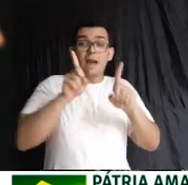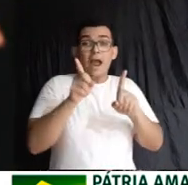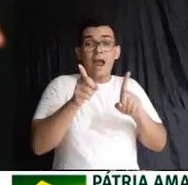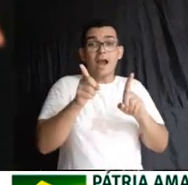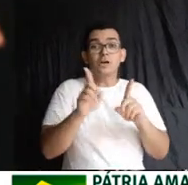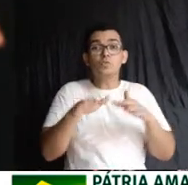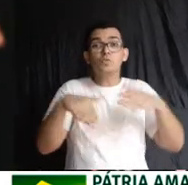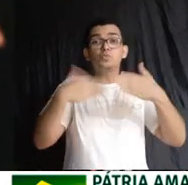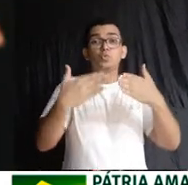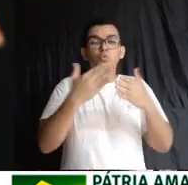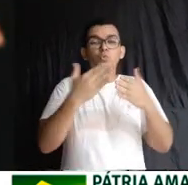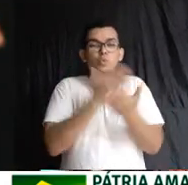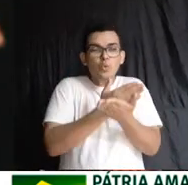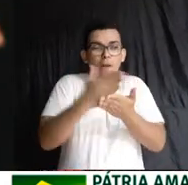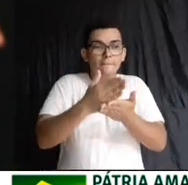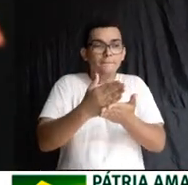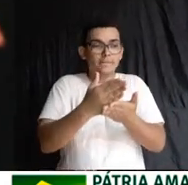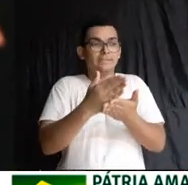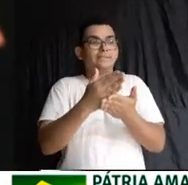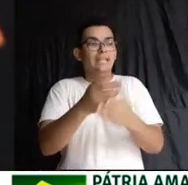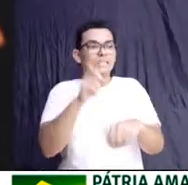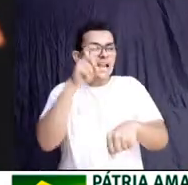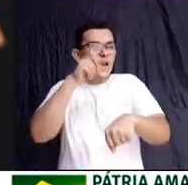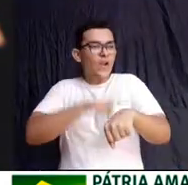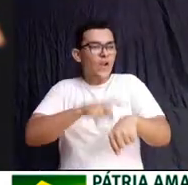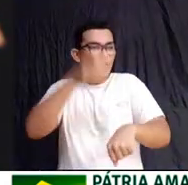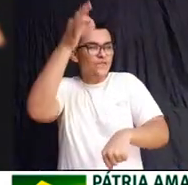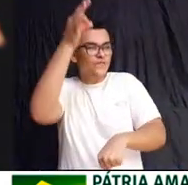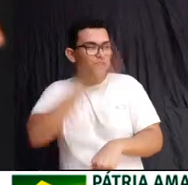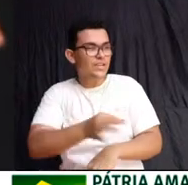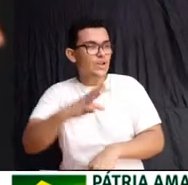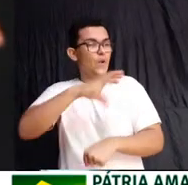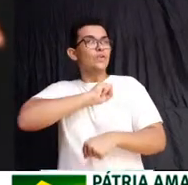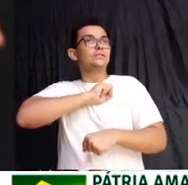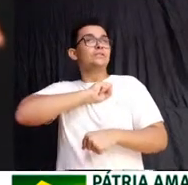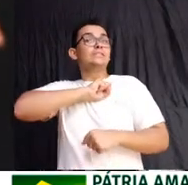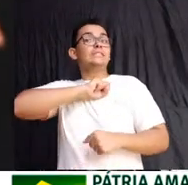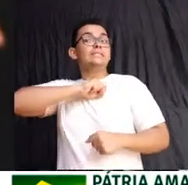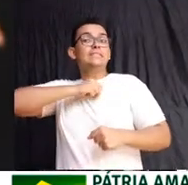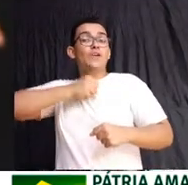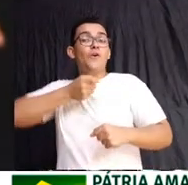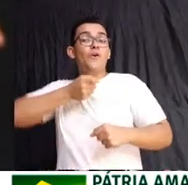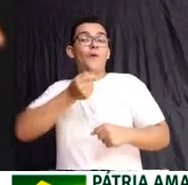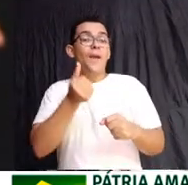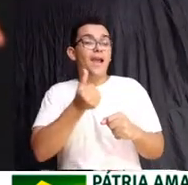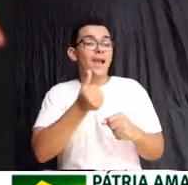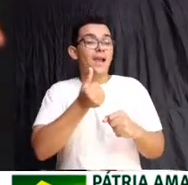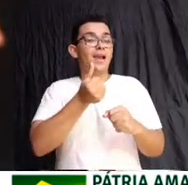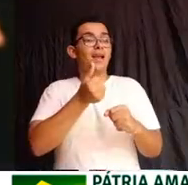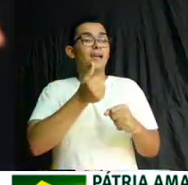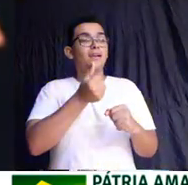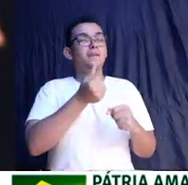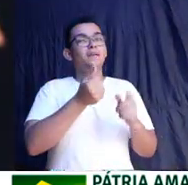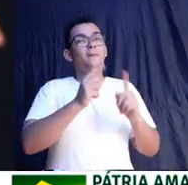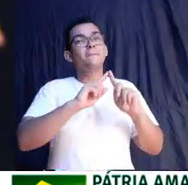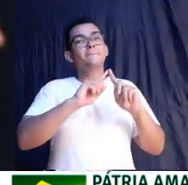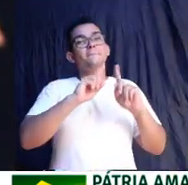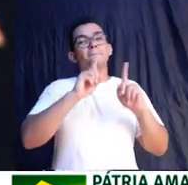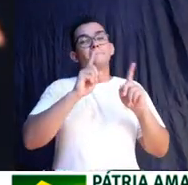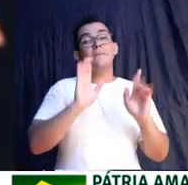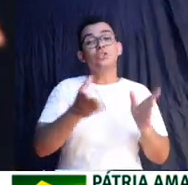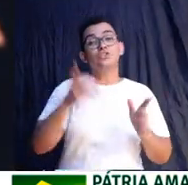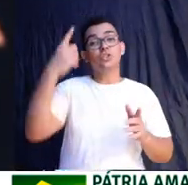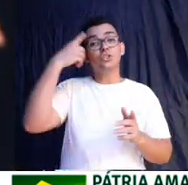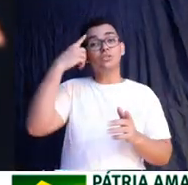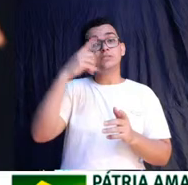E bem na hora cá, no ponto alto do amor, já era